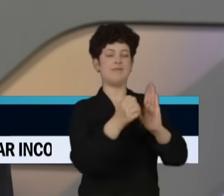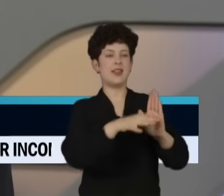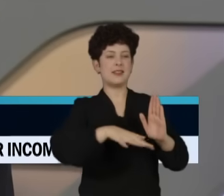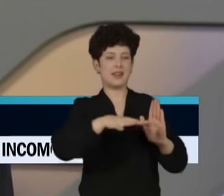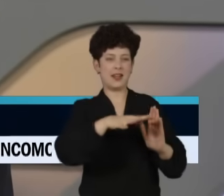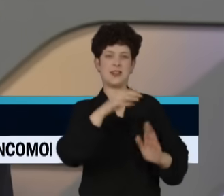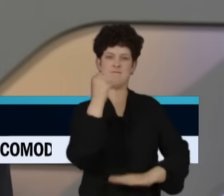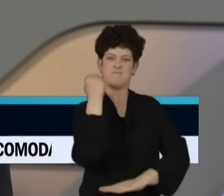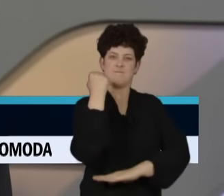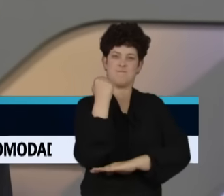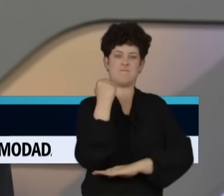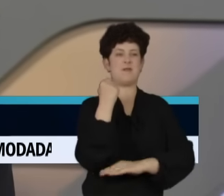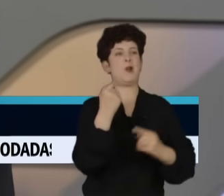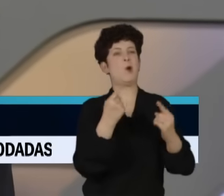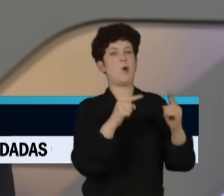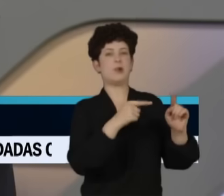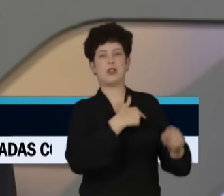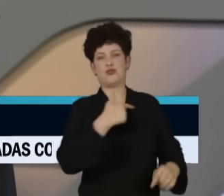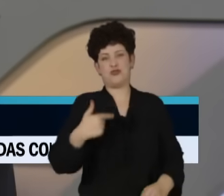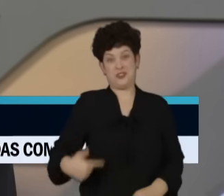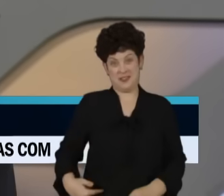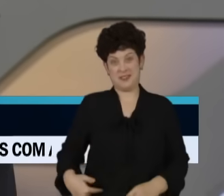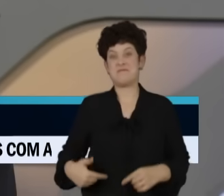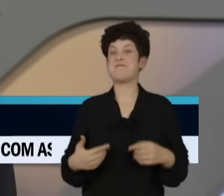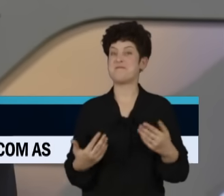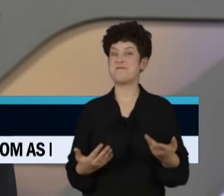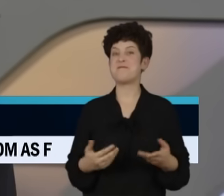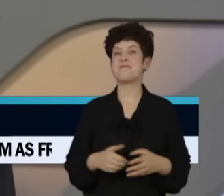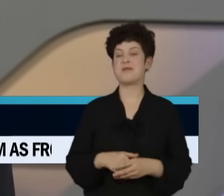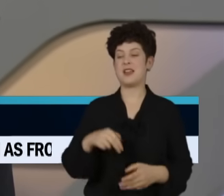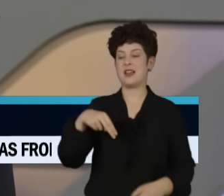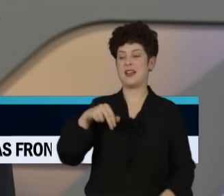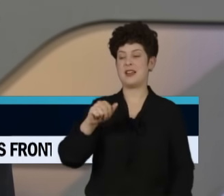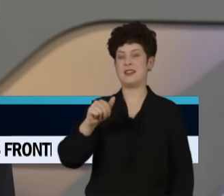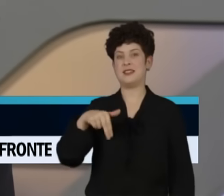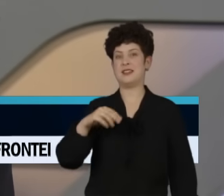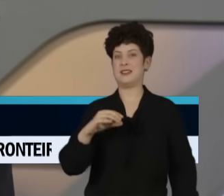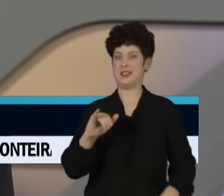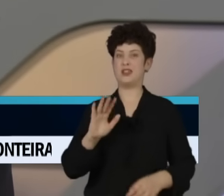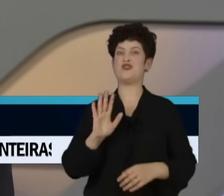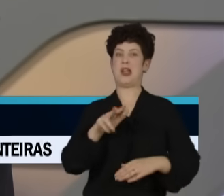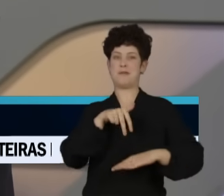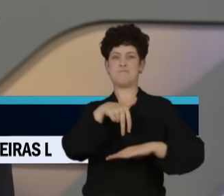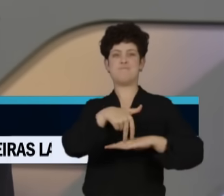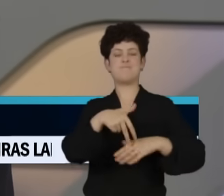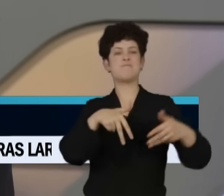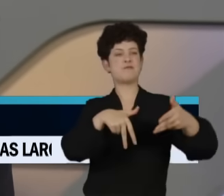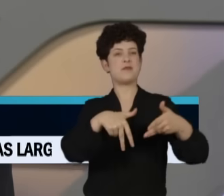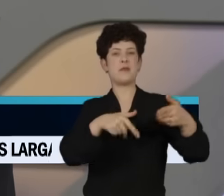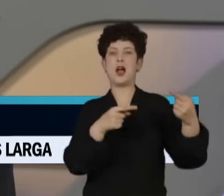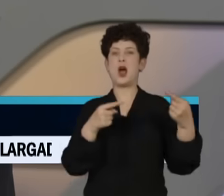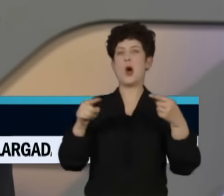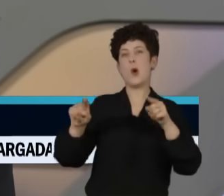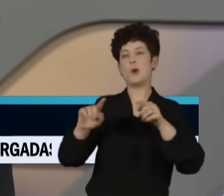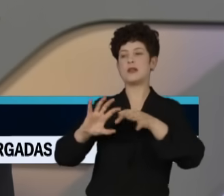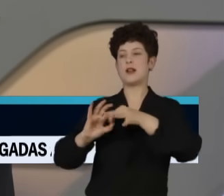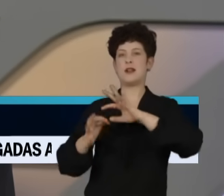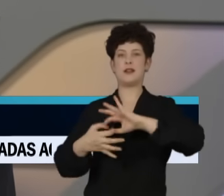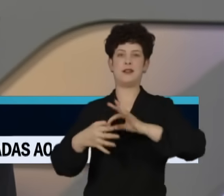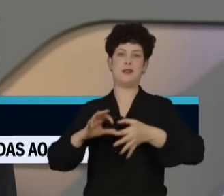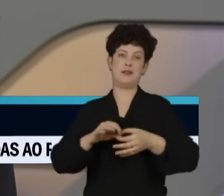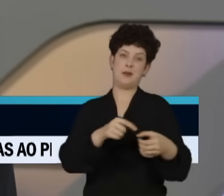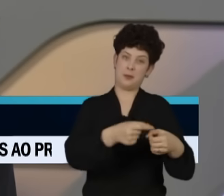resistência ao regime chinês. Eh, a Ness Pelose já se manifestou contra a Olimpíada de